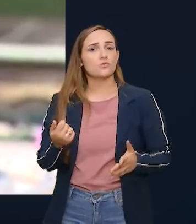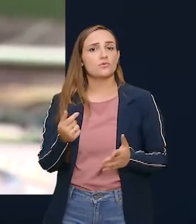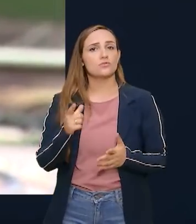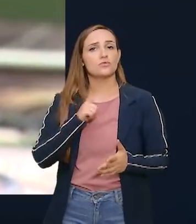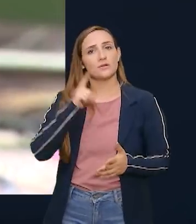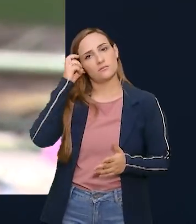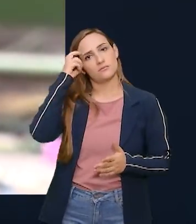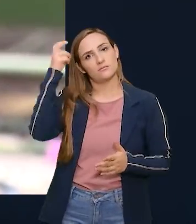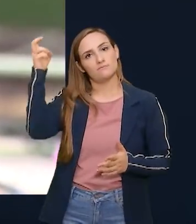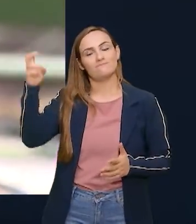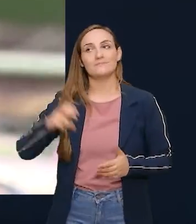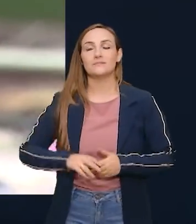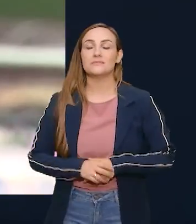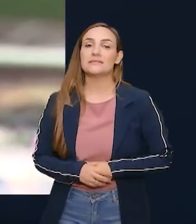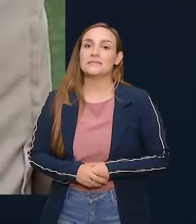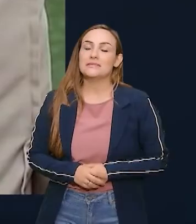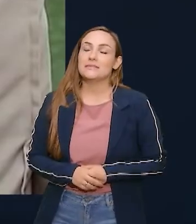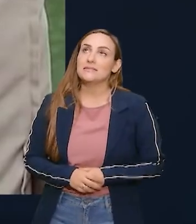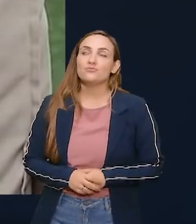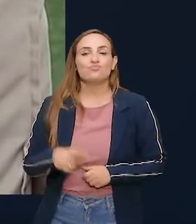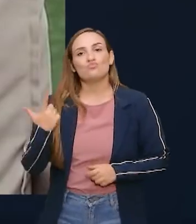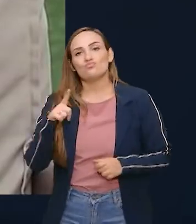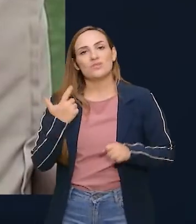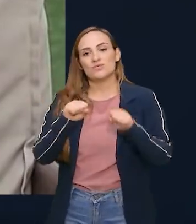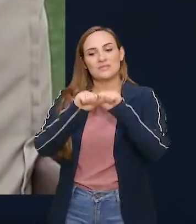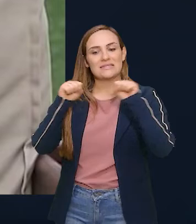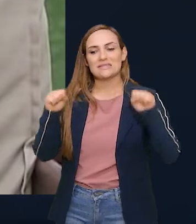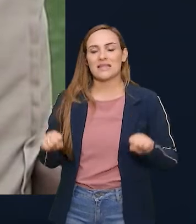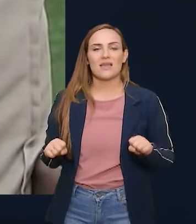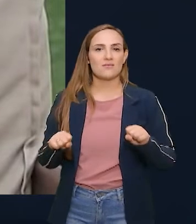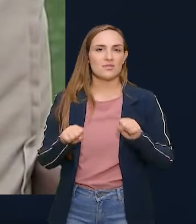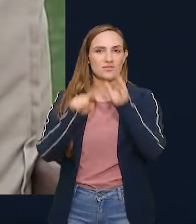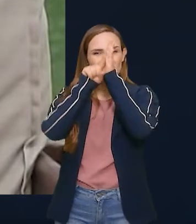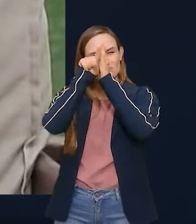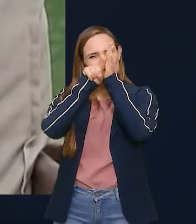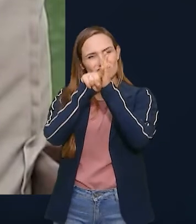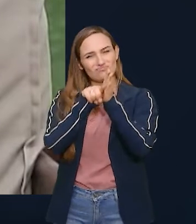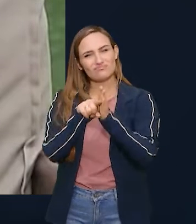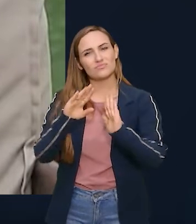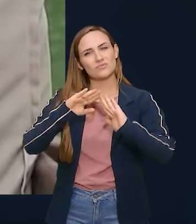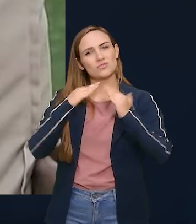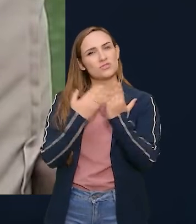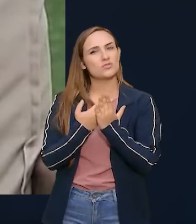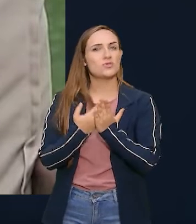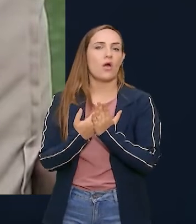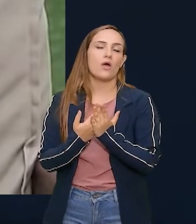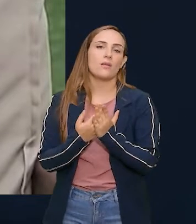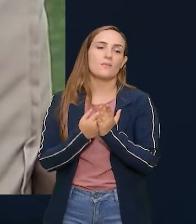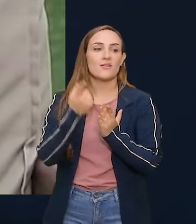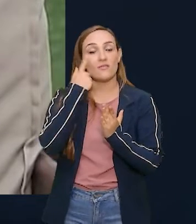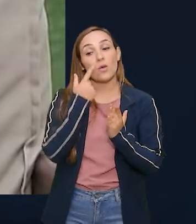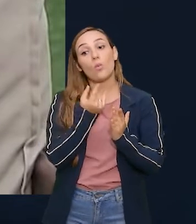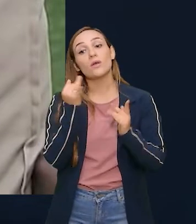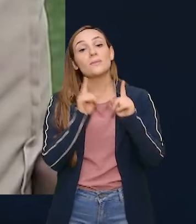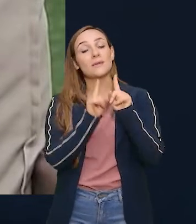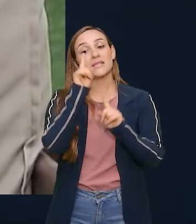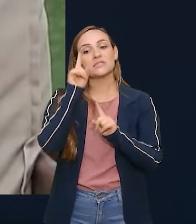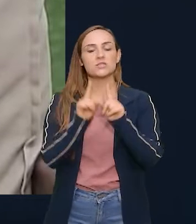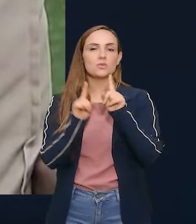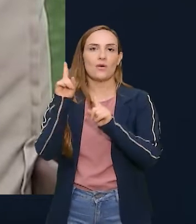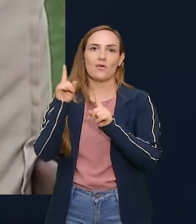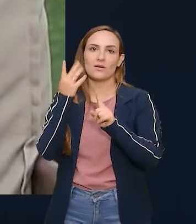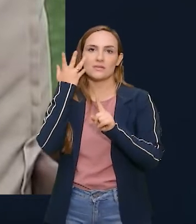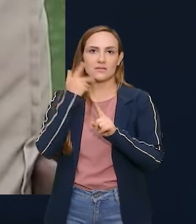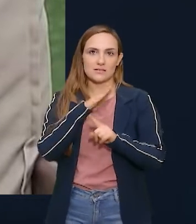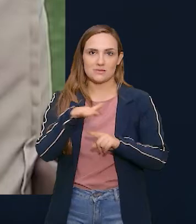mil alunos nessa situação. Não existem, né, um sistema maior de censo escolar para que